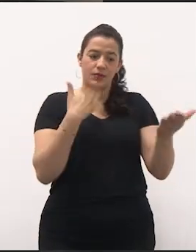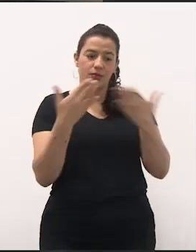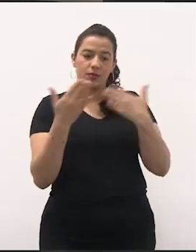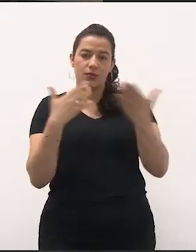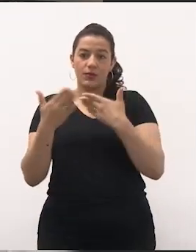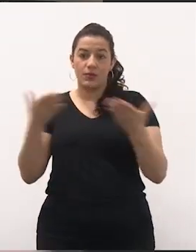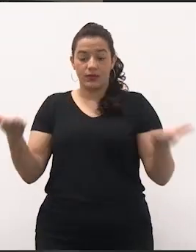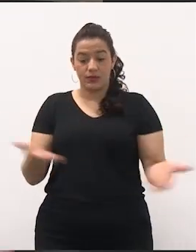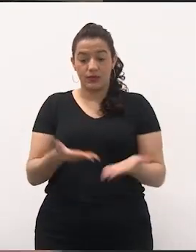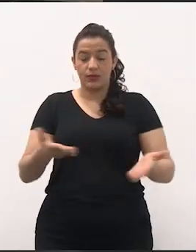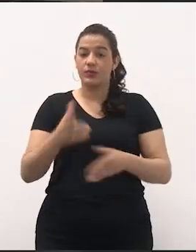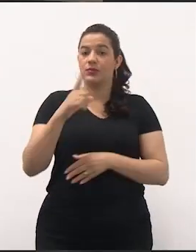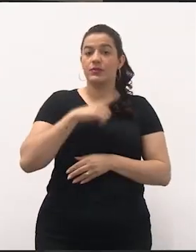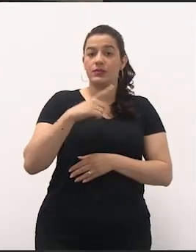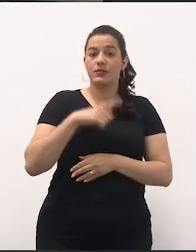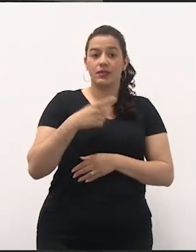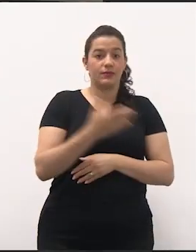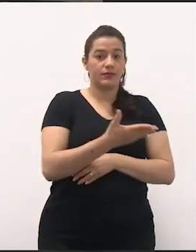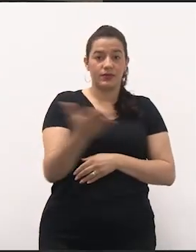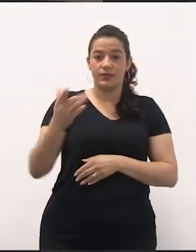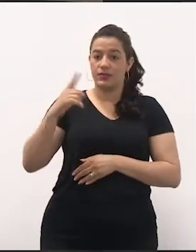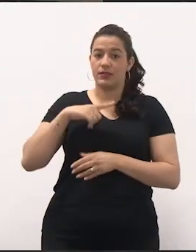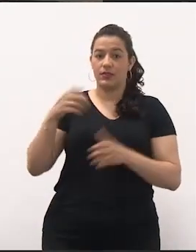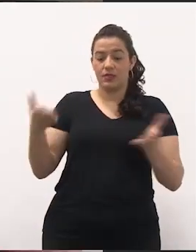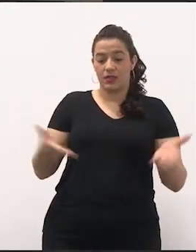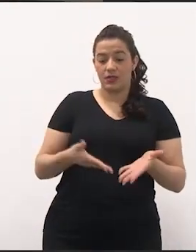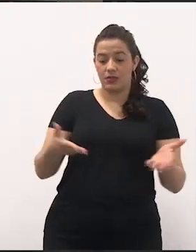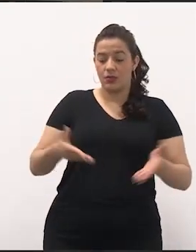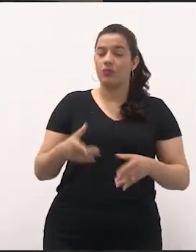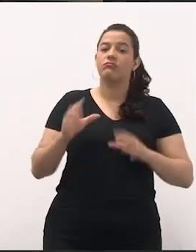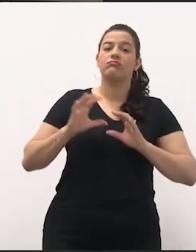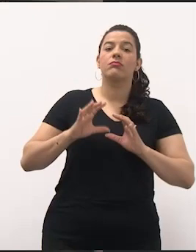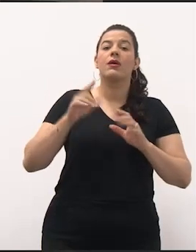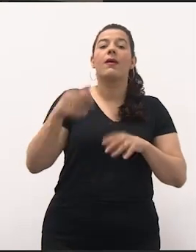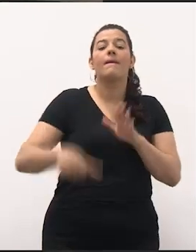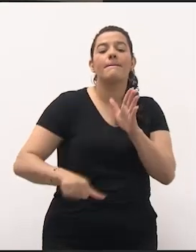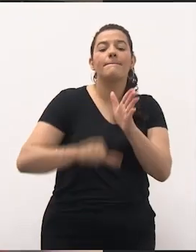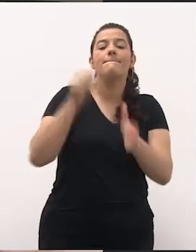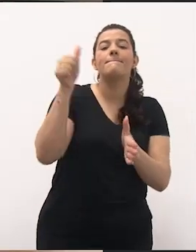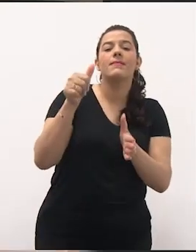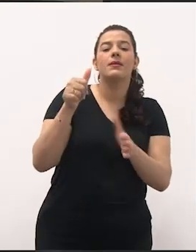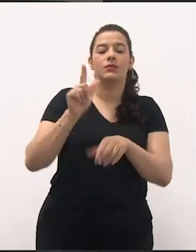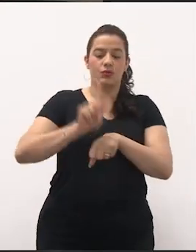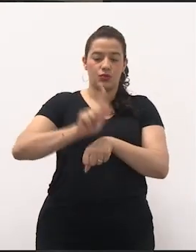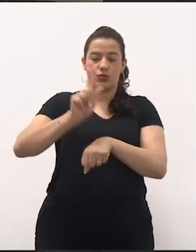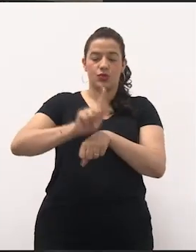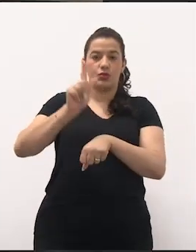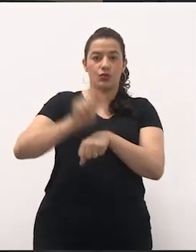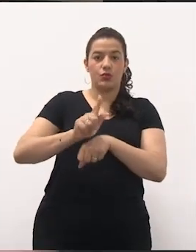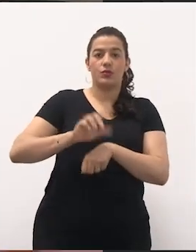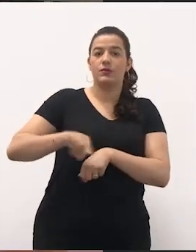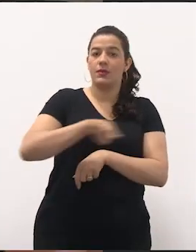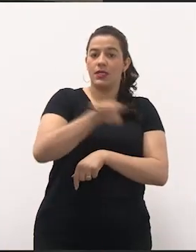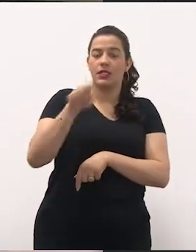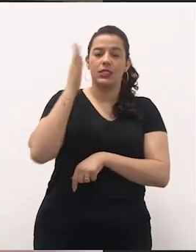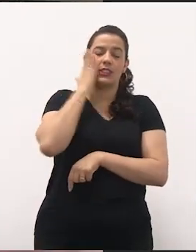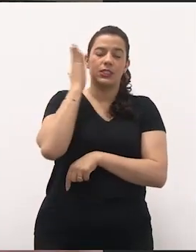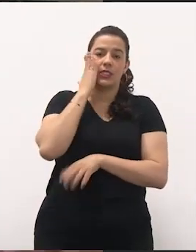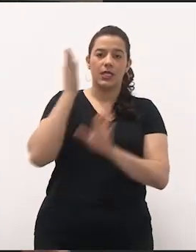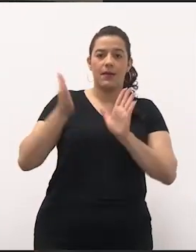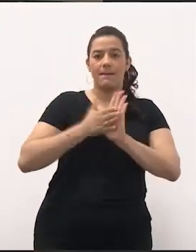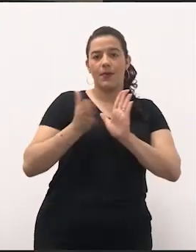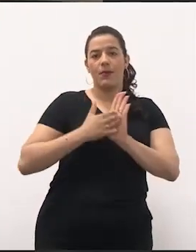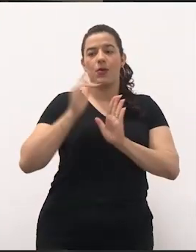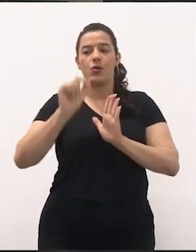teve com vocês, que está acontecendo nesse momento, mas a gente fez primeiro com os gestores para que eles entendessem a proposta. Então, como